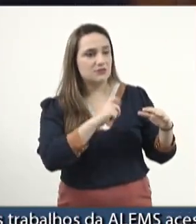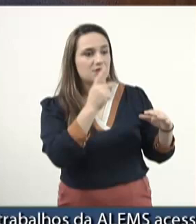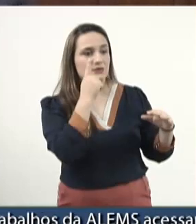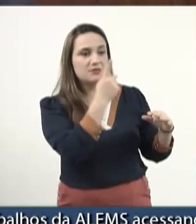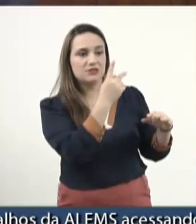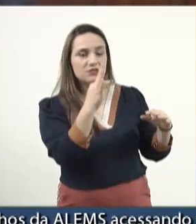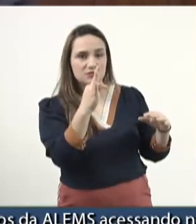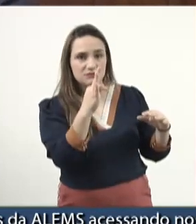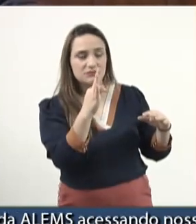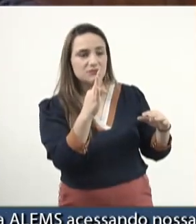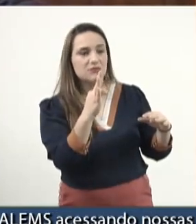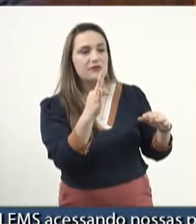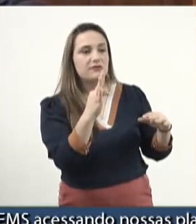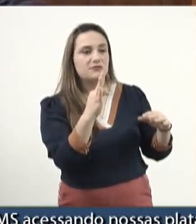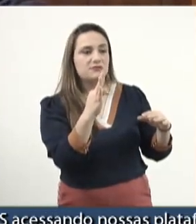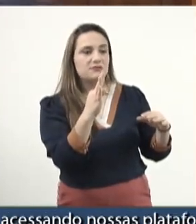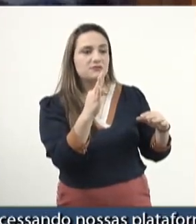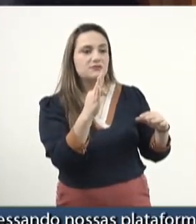PT,